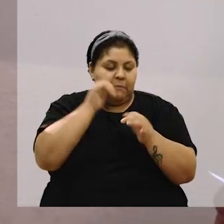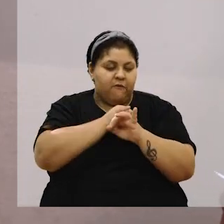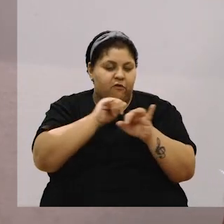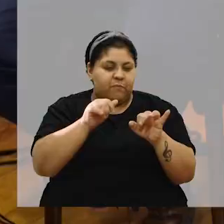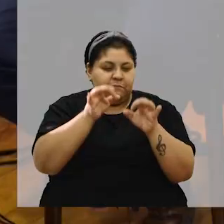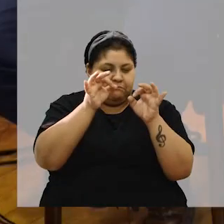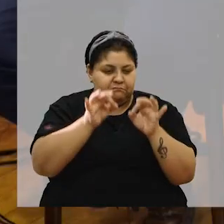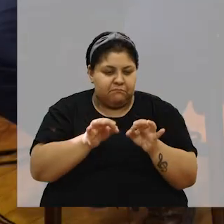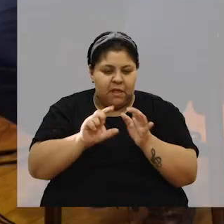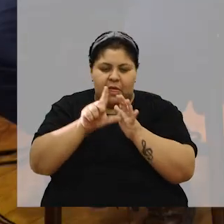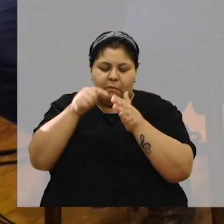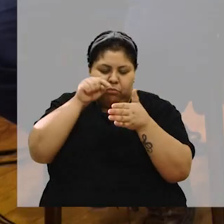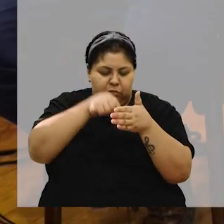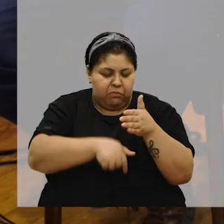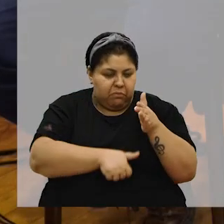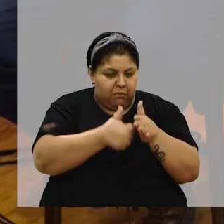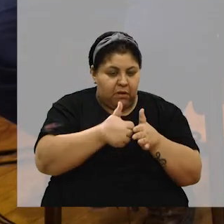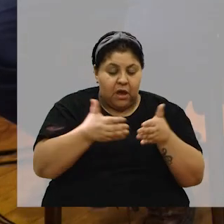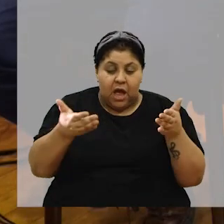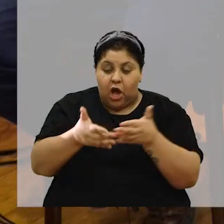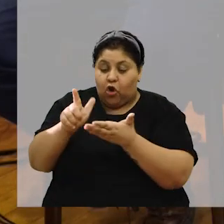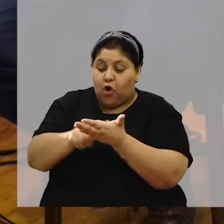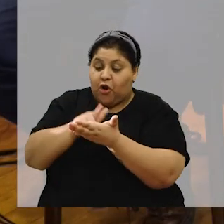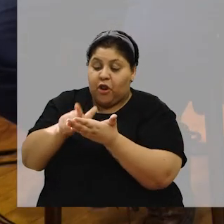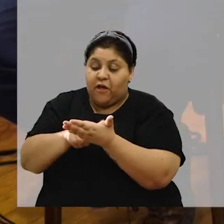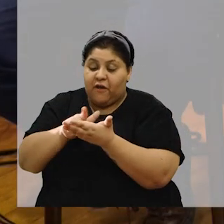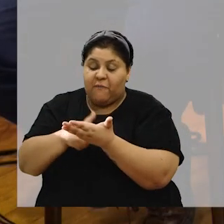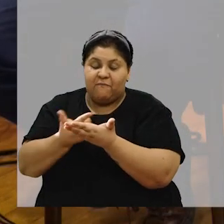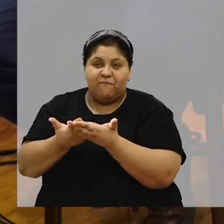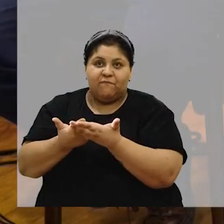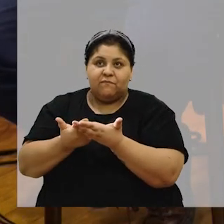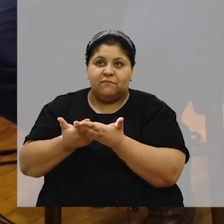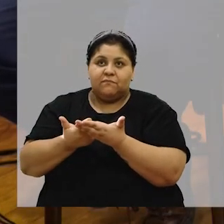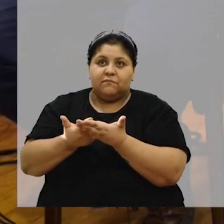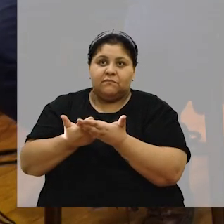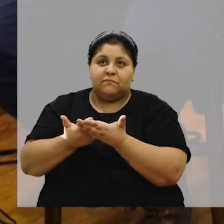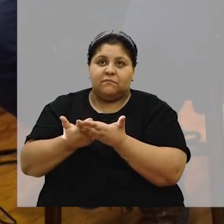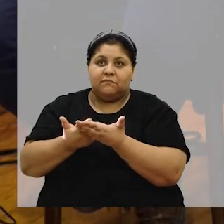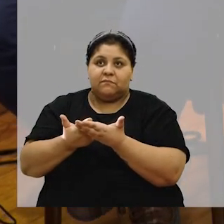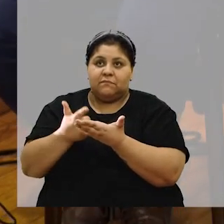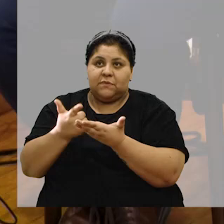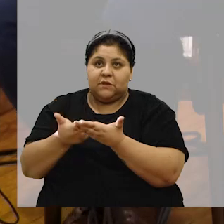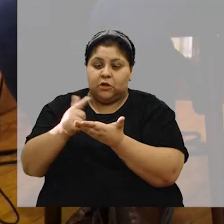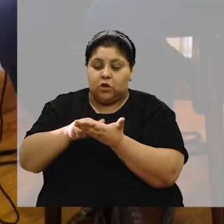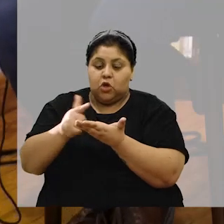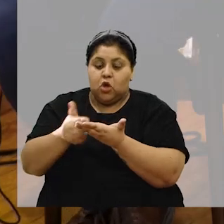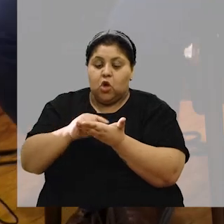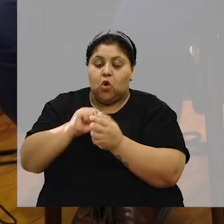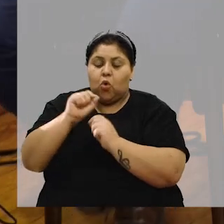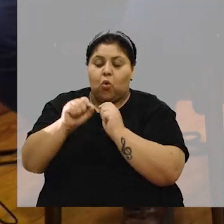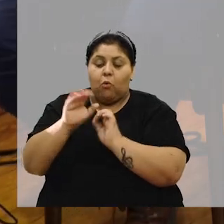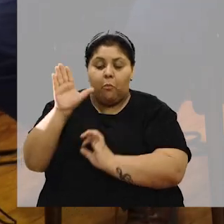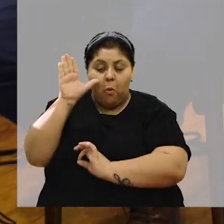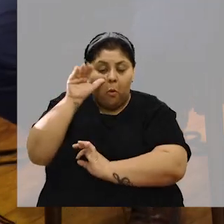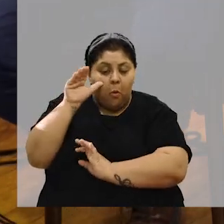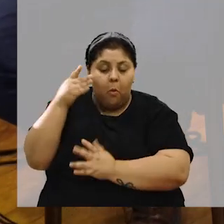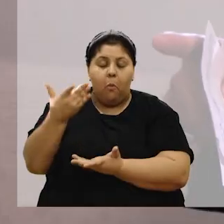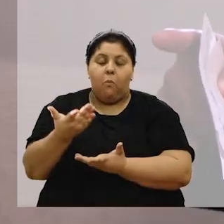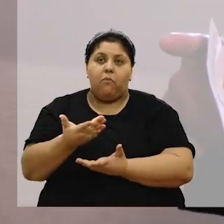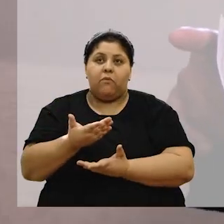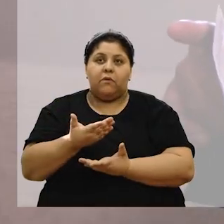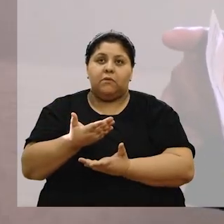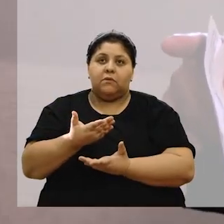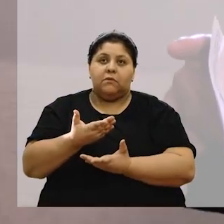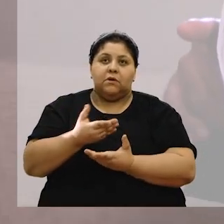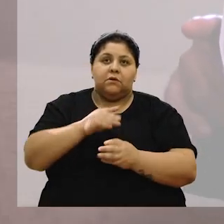consegue ler inteiro, já sabe a manchete, depois se aprofunda, enfim. Agora, o livro eu prefiro ainda ir no suporte físico. Como que vocês